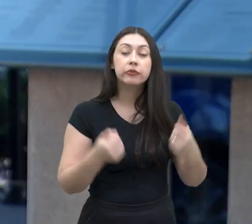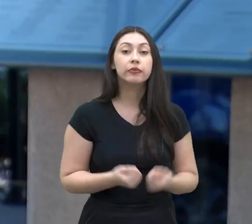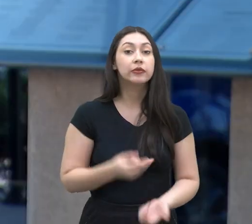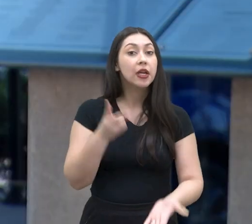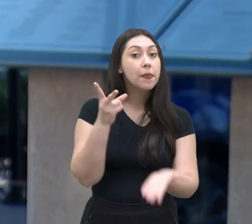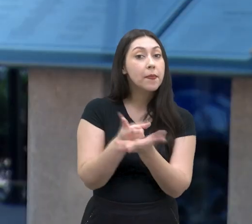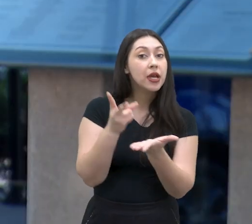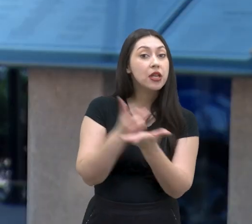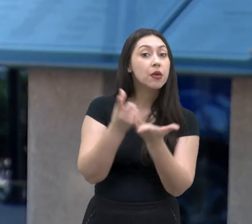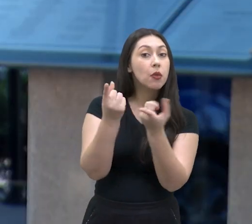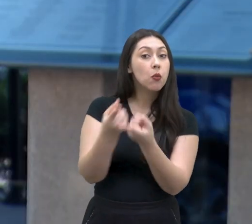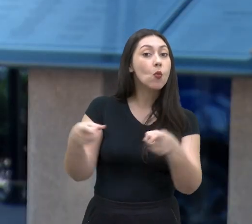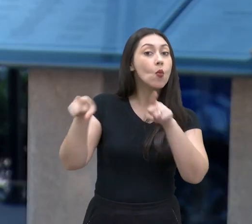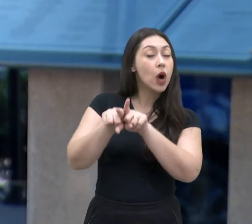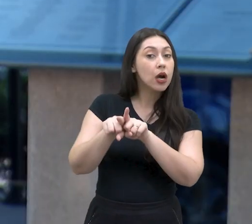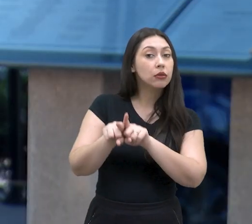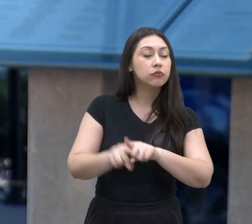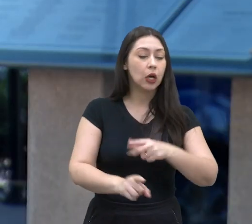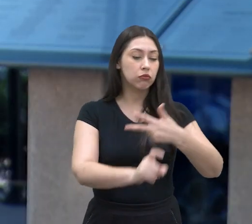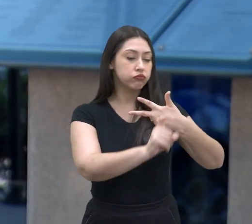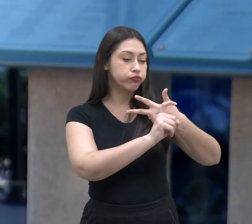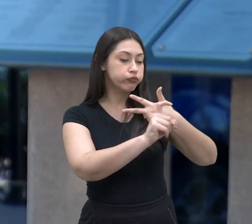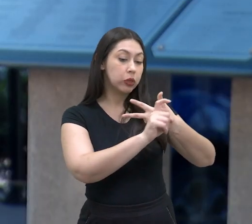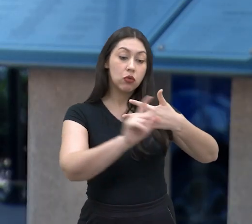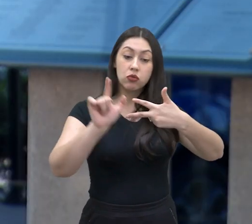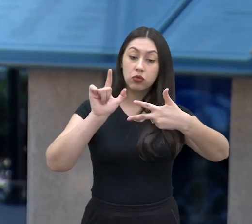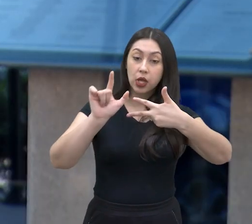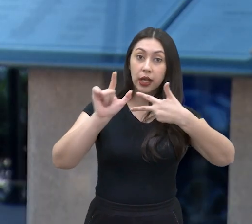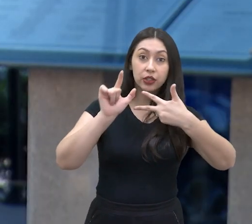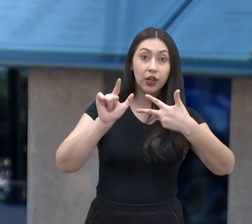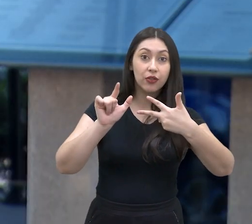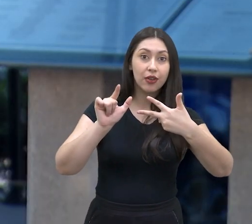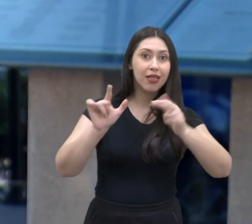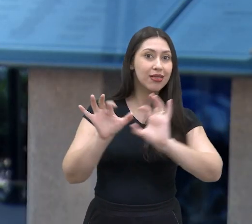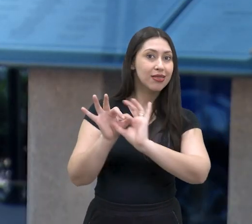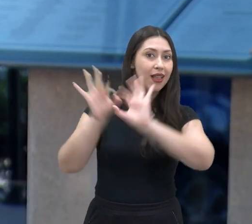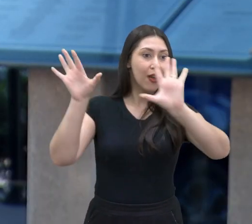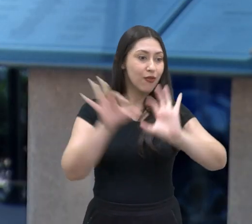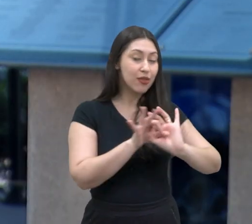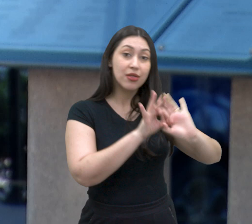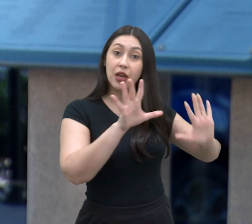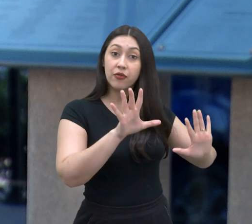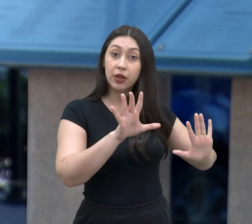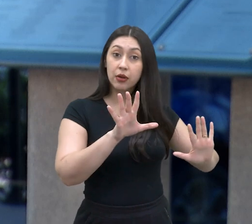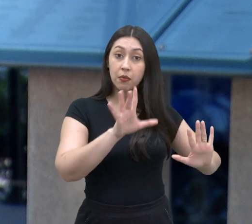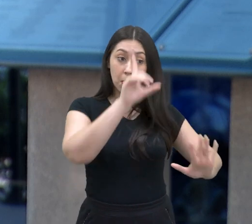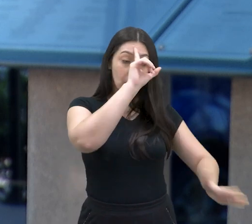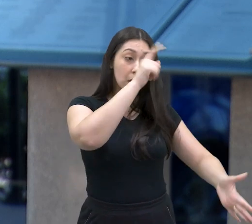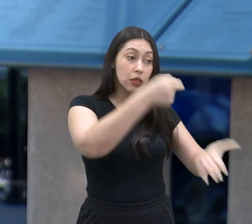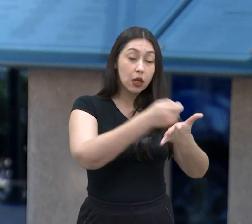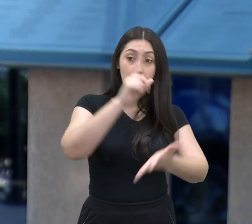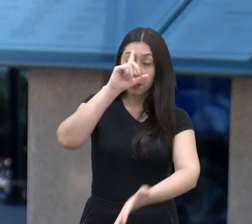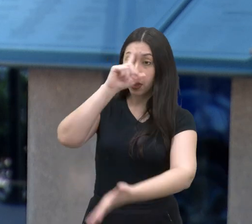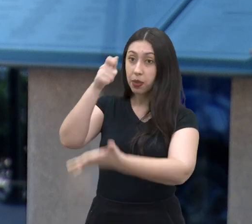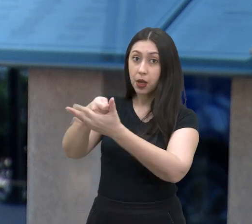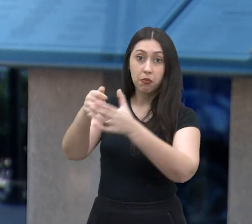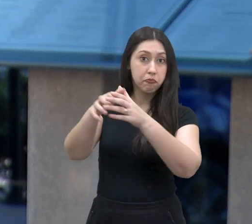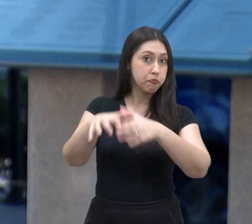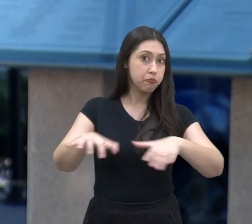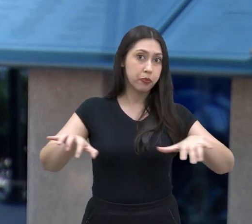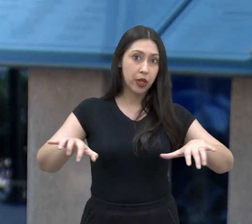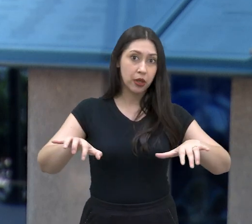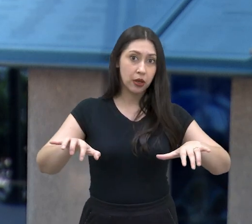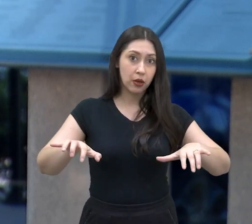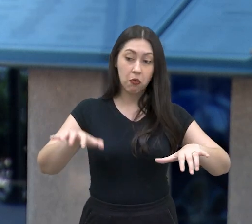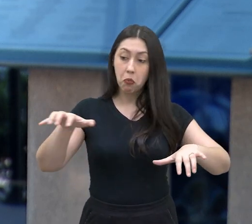saneamento. Mas mesmo atuando em conjunto, o Poder Legislativo e o Poder Executivo são independentes e têm autonomia própria para atuar.